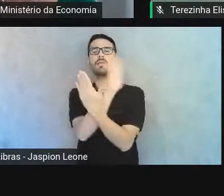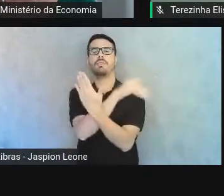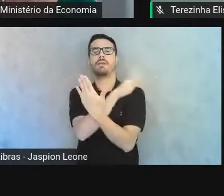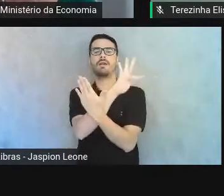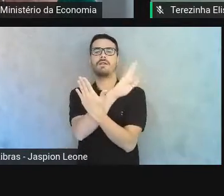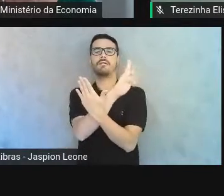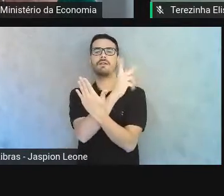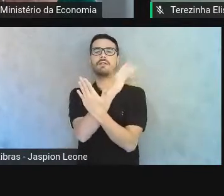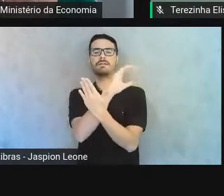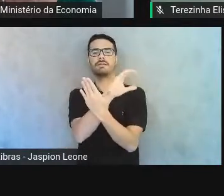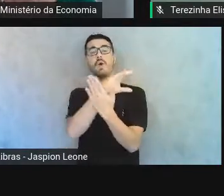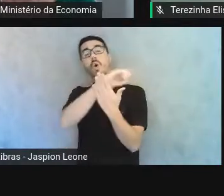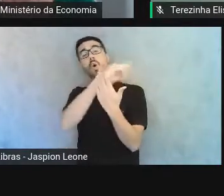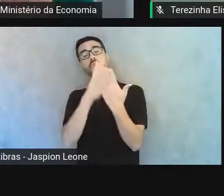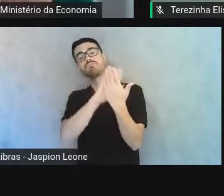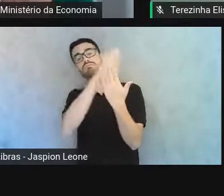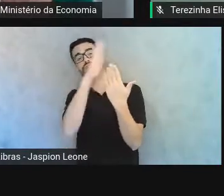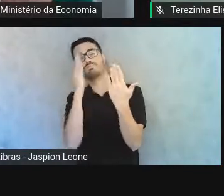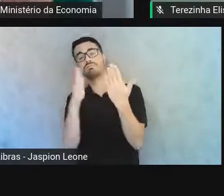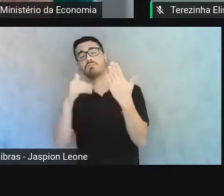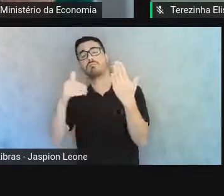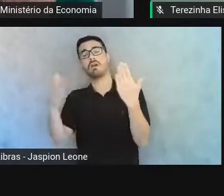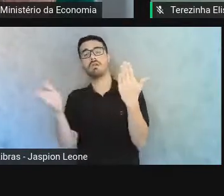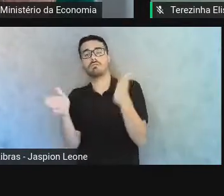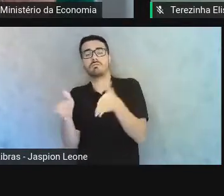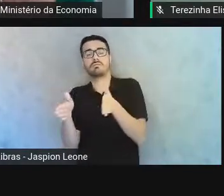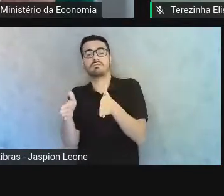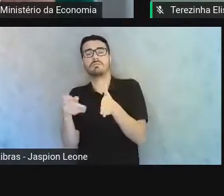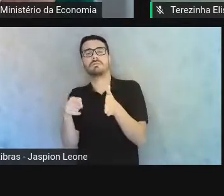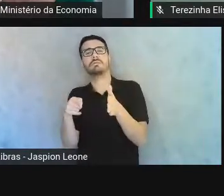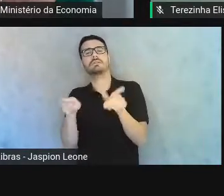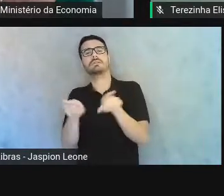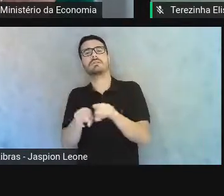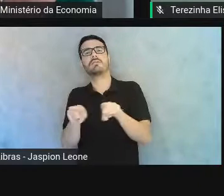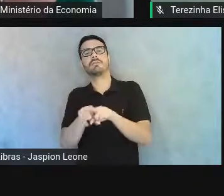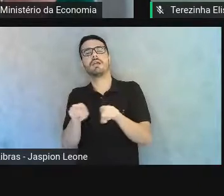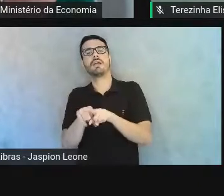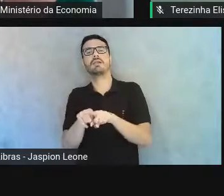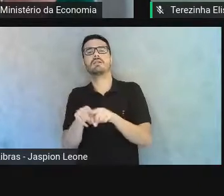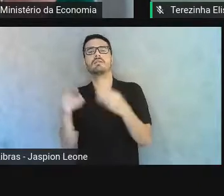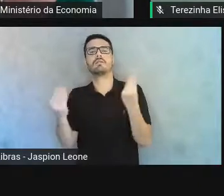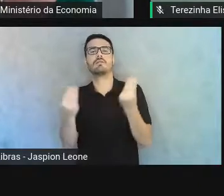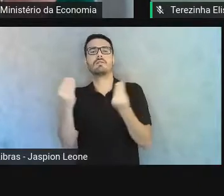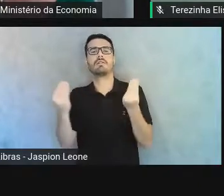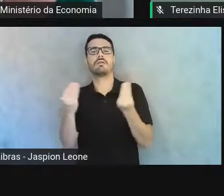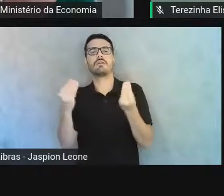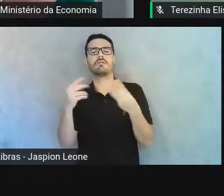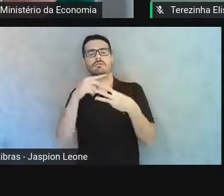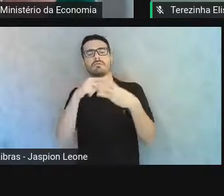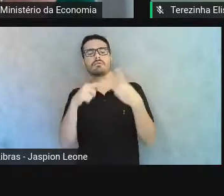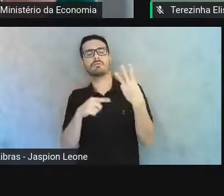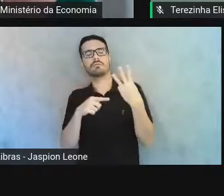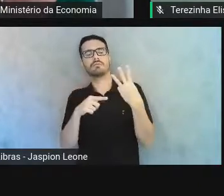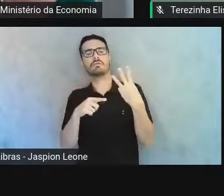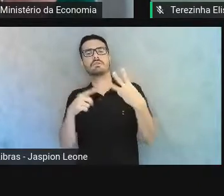mais recentes que trazem, inclusive, formas de funcionamento entre os poderes